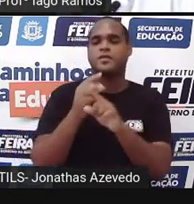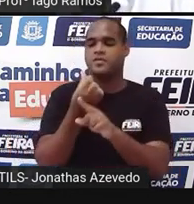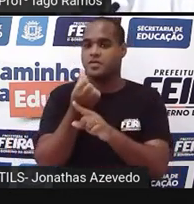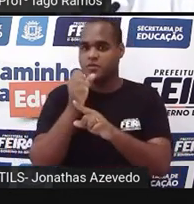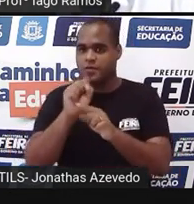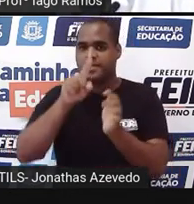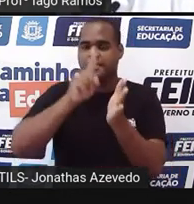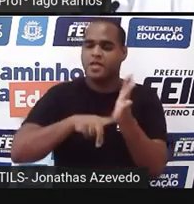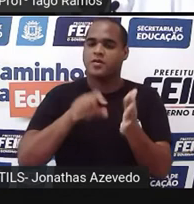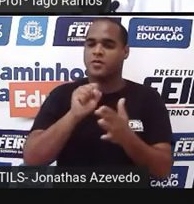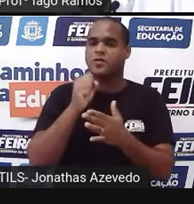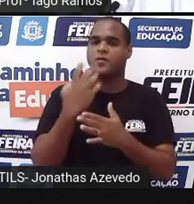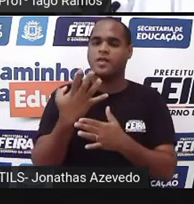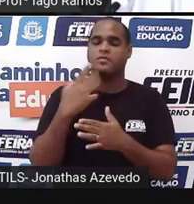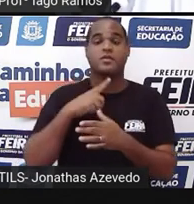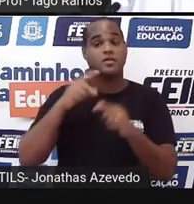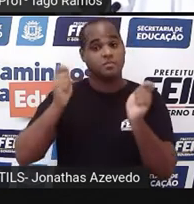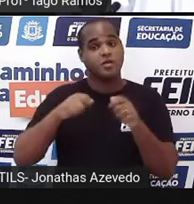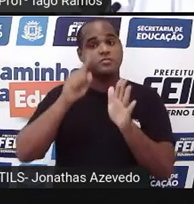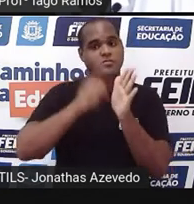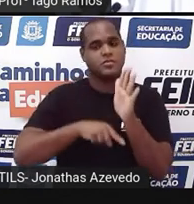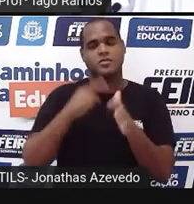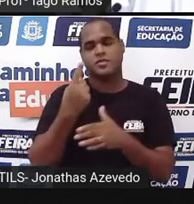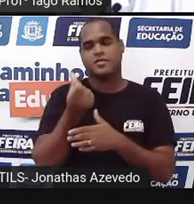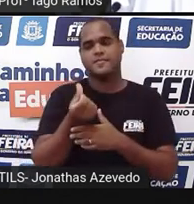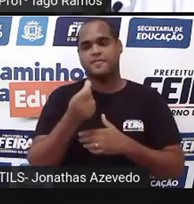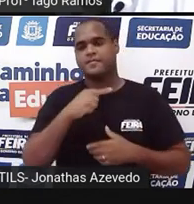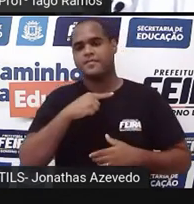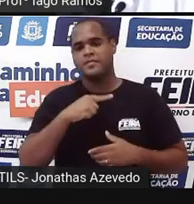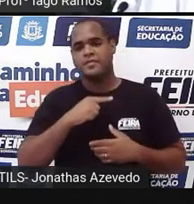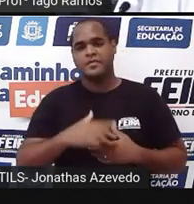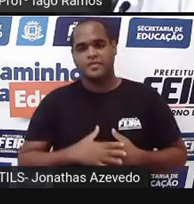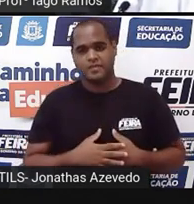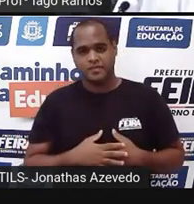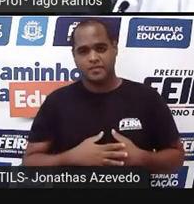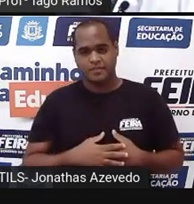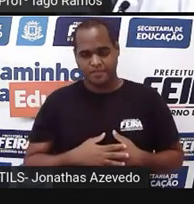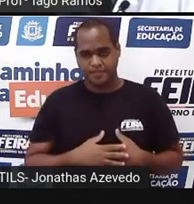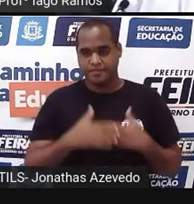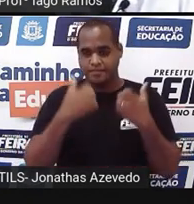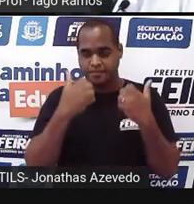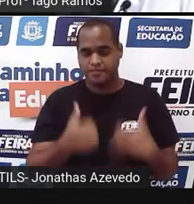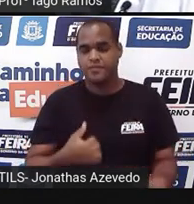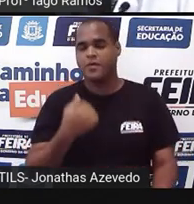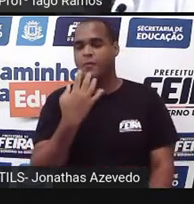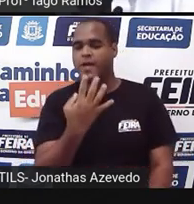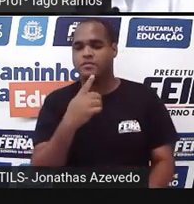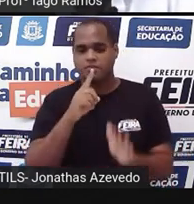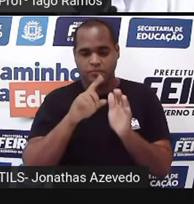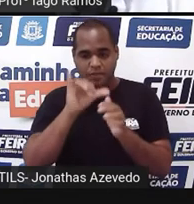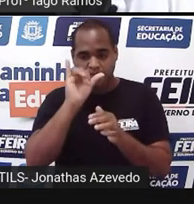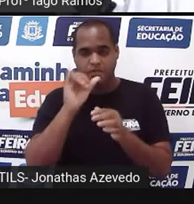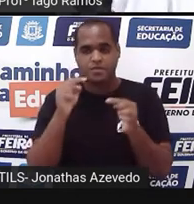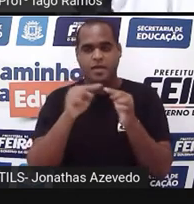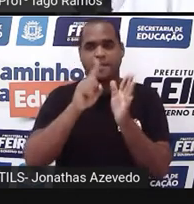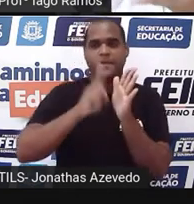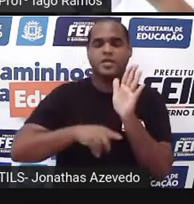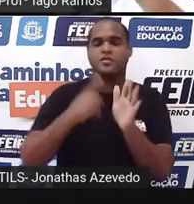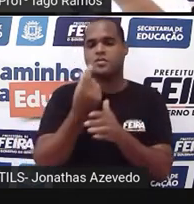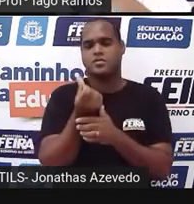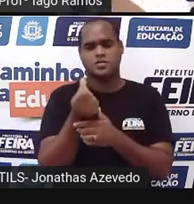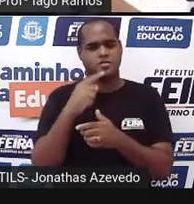68 - 84 que dá menos 16 Tá bom então eu tenho - 4y = - 16